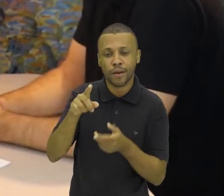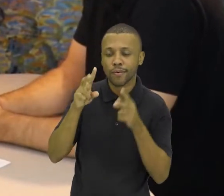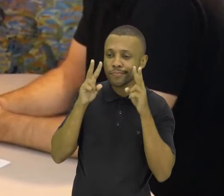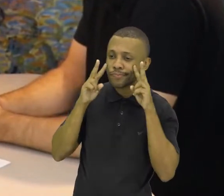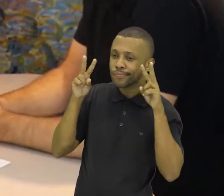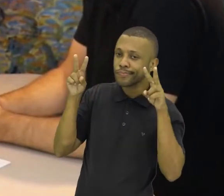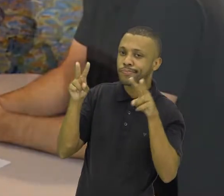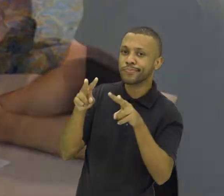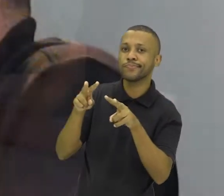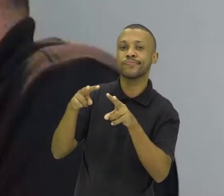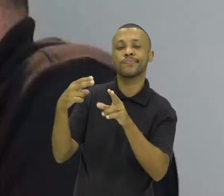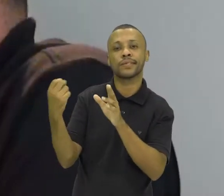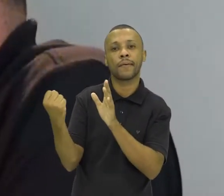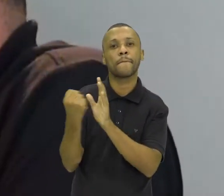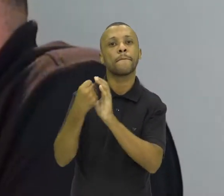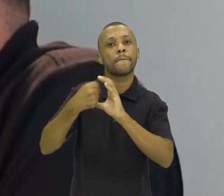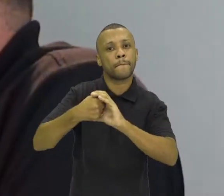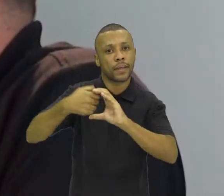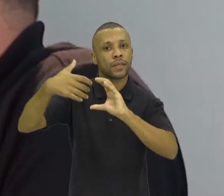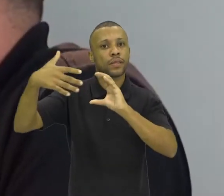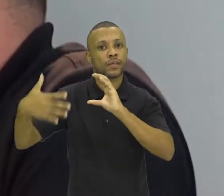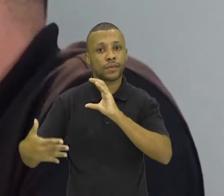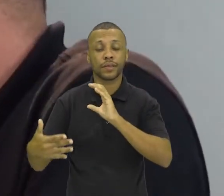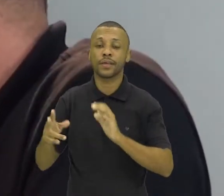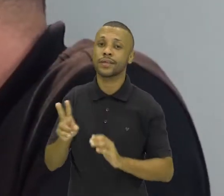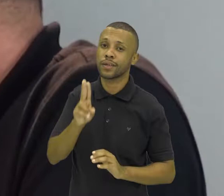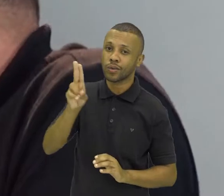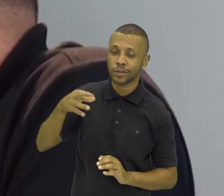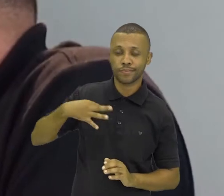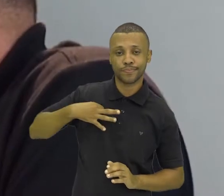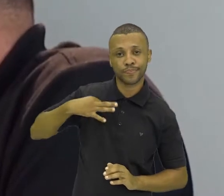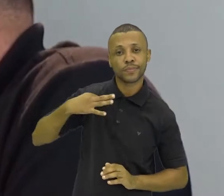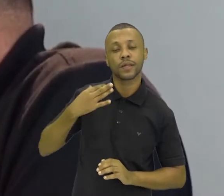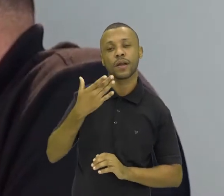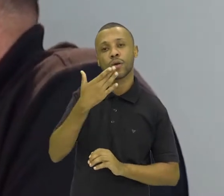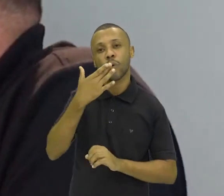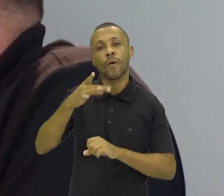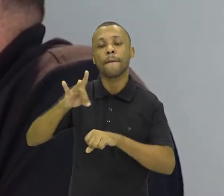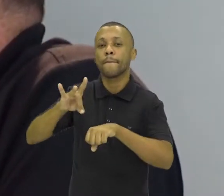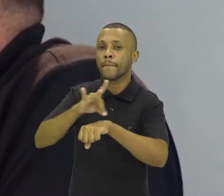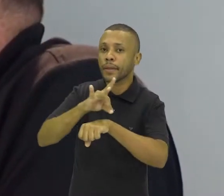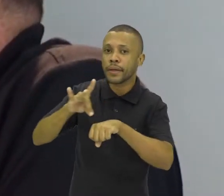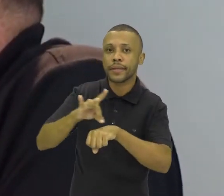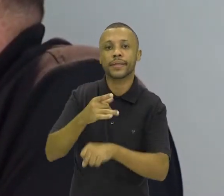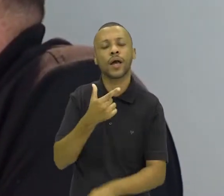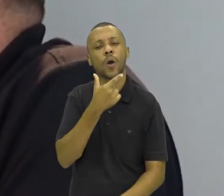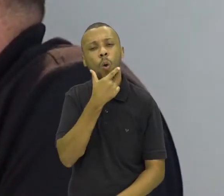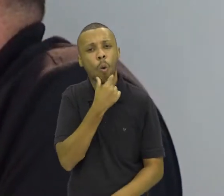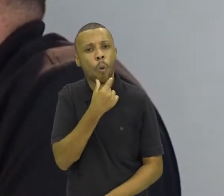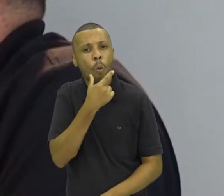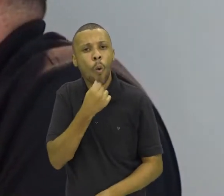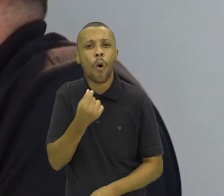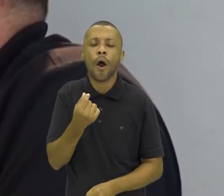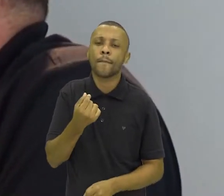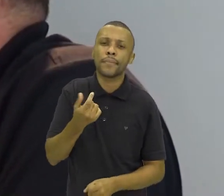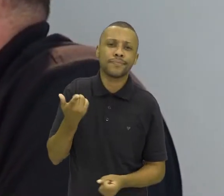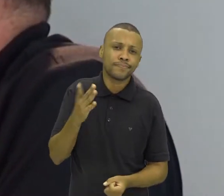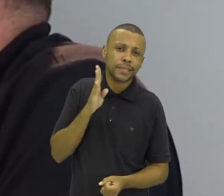vestindo, tenho que dar as características de vocês, né? Vestindo uma blusa preta, um rapaz